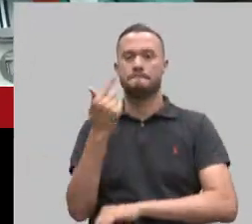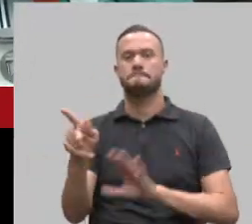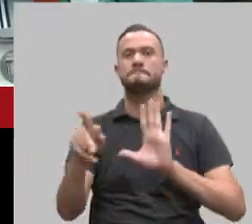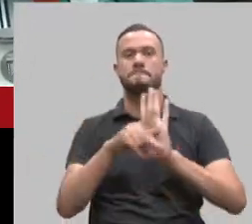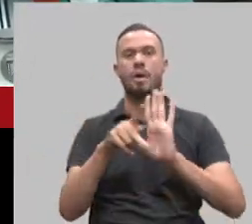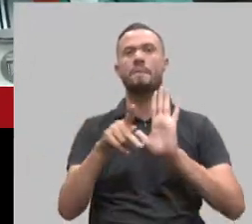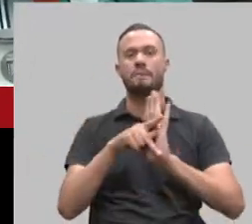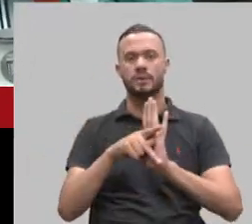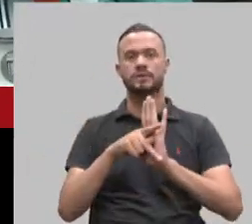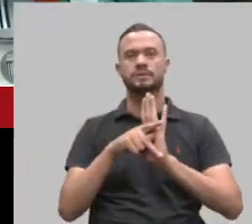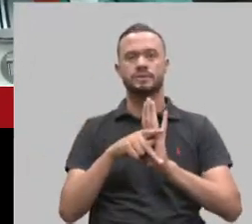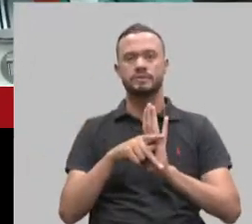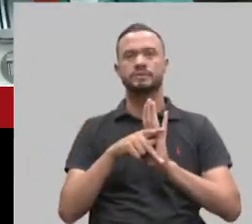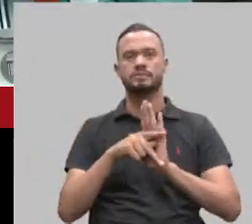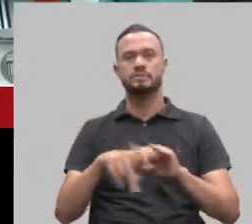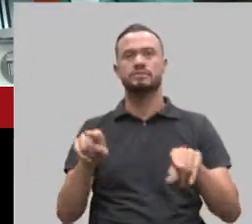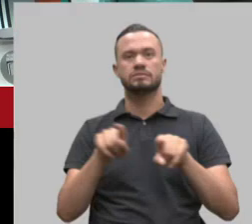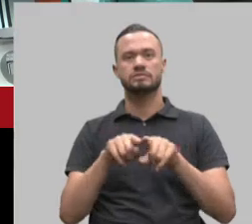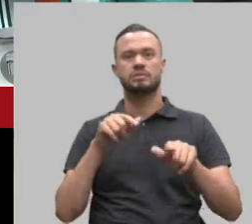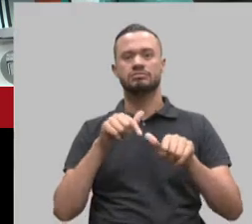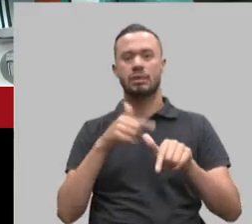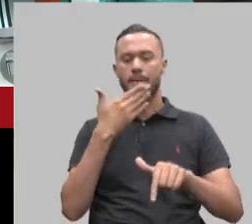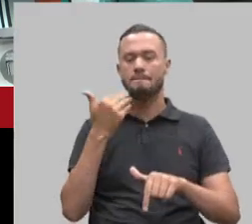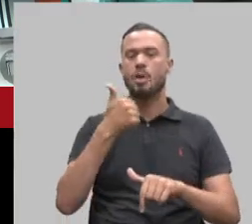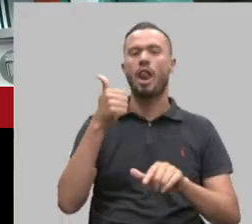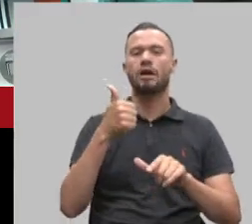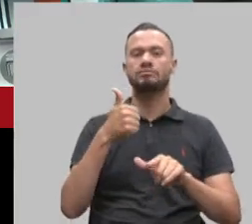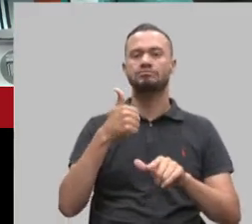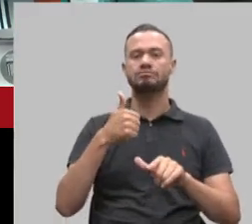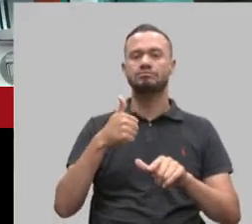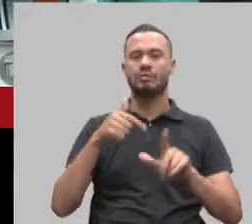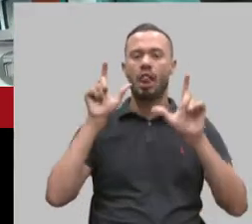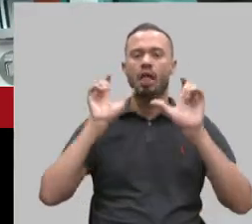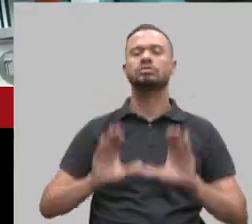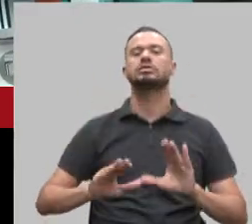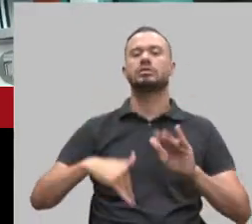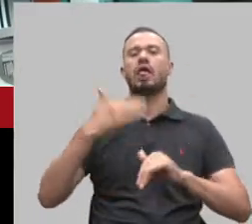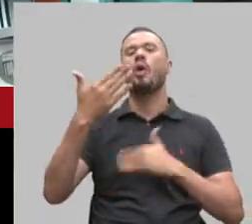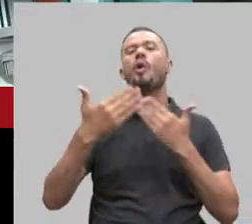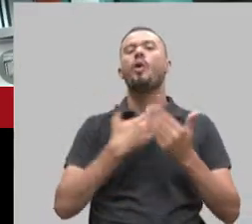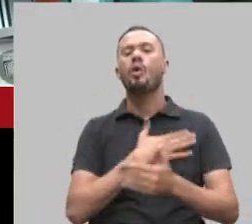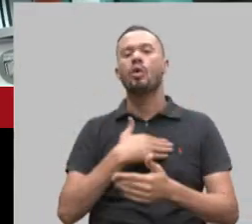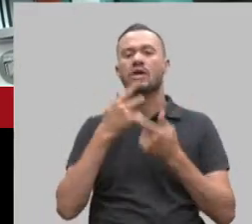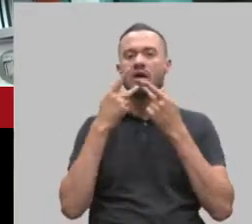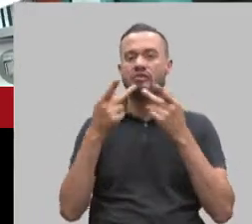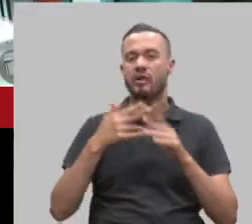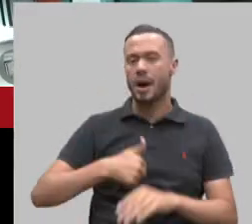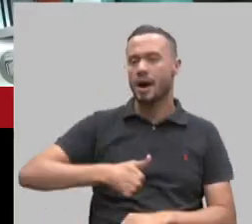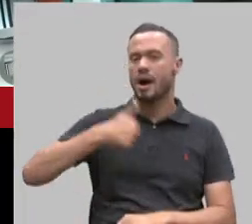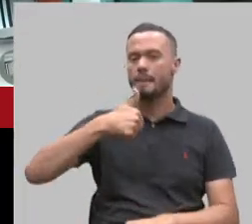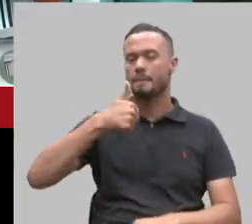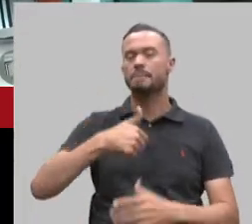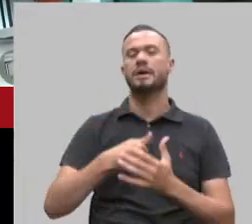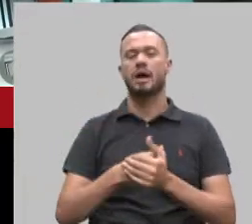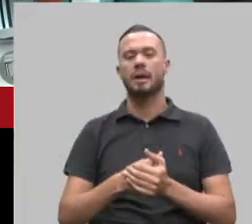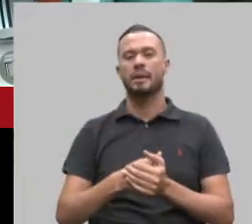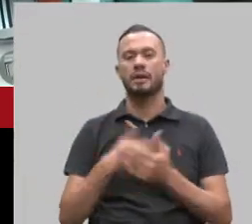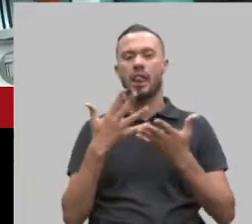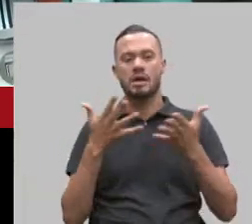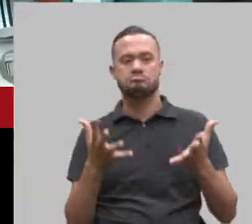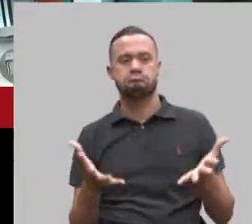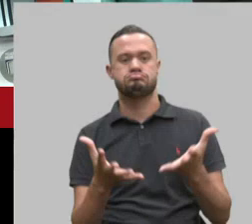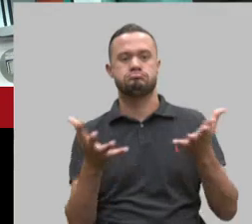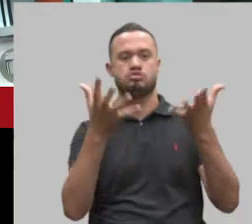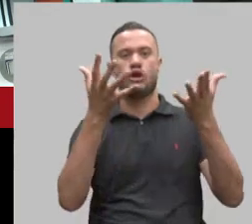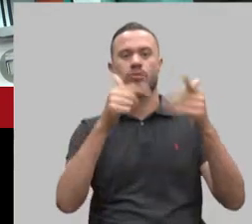pessoal o exercício para a cidadania Então gostaria de frisar primeiramente que ess essa promoção de oficinas